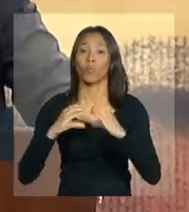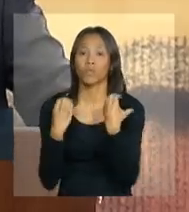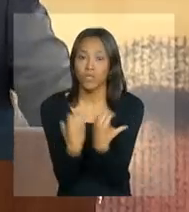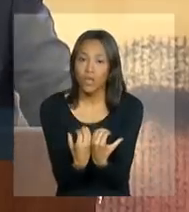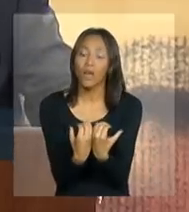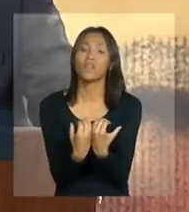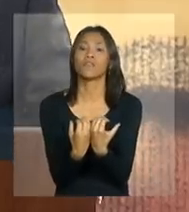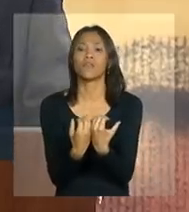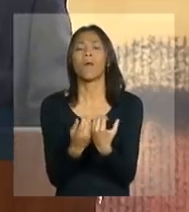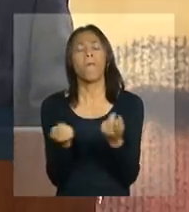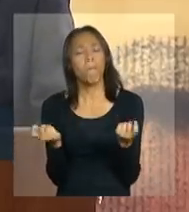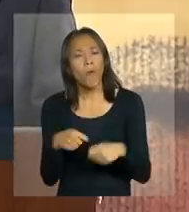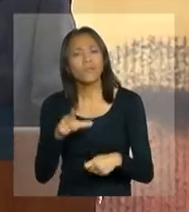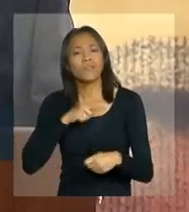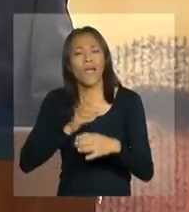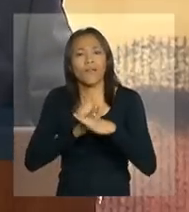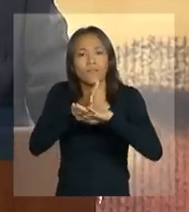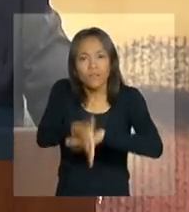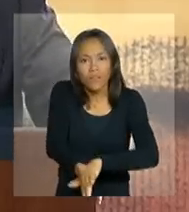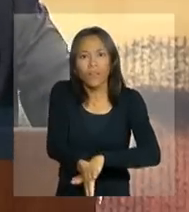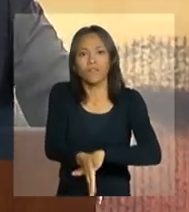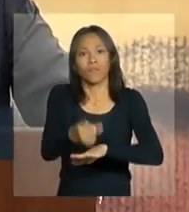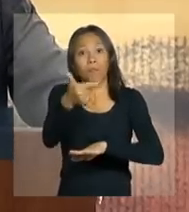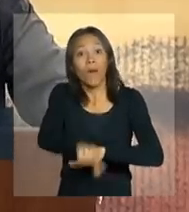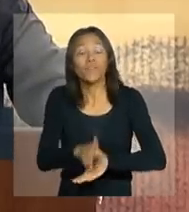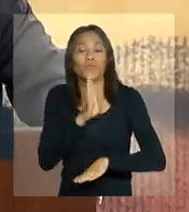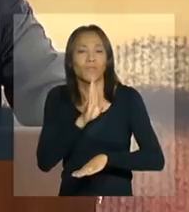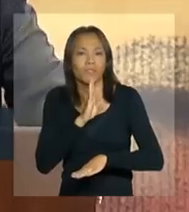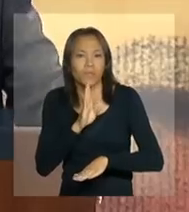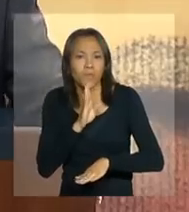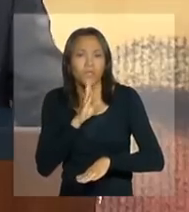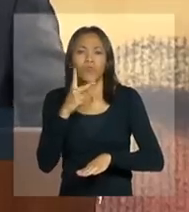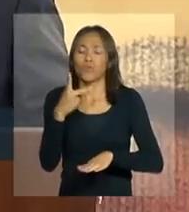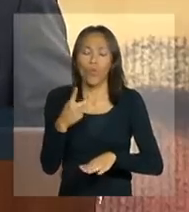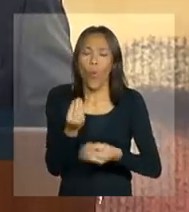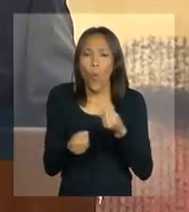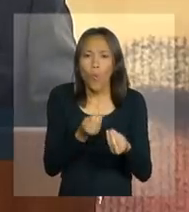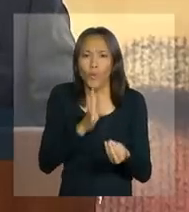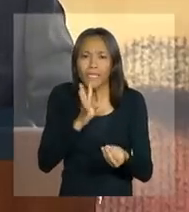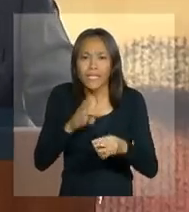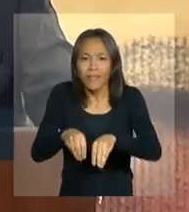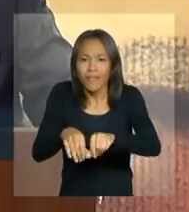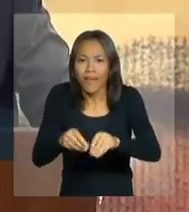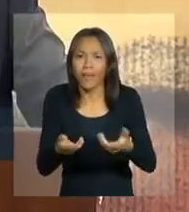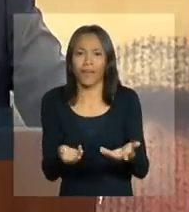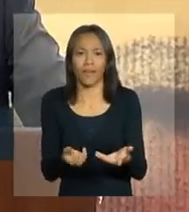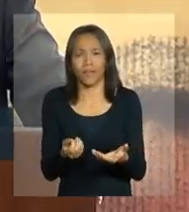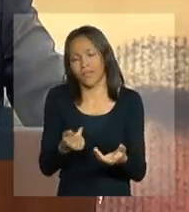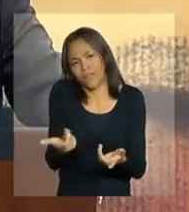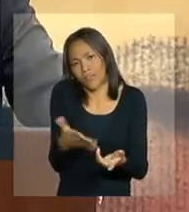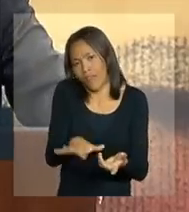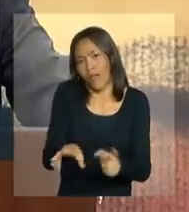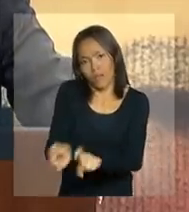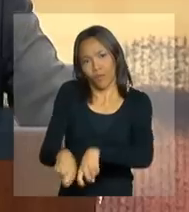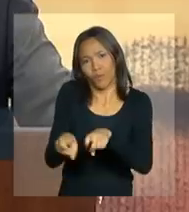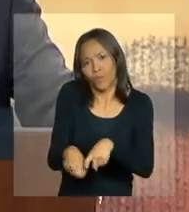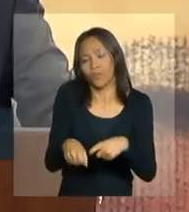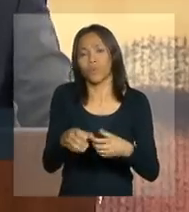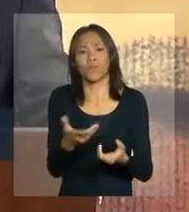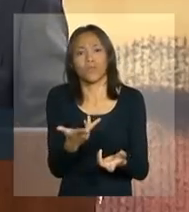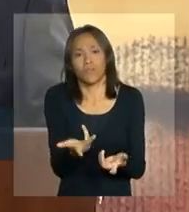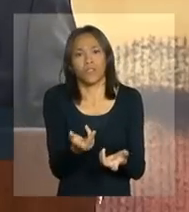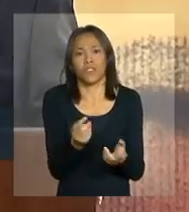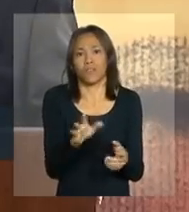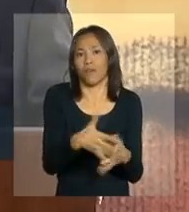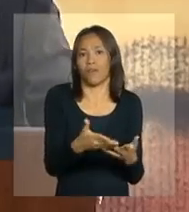possam ter acesso a mais conhecimento para sua produção seja Quem produz agricultura seja quem trabalha com